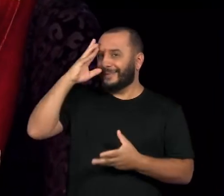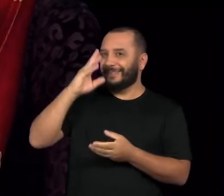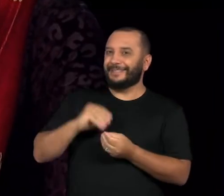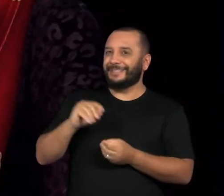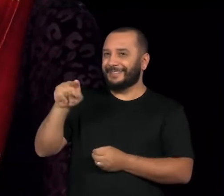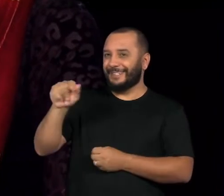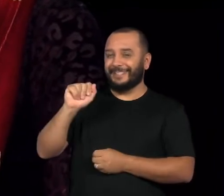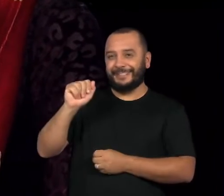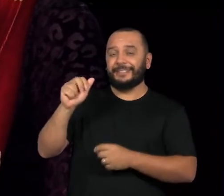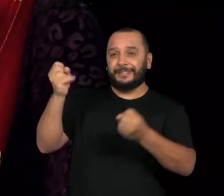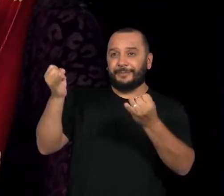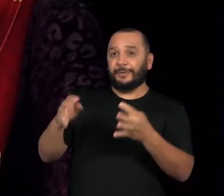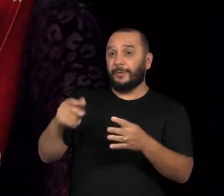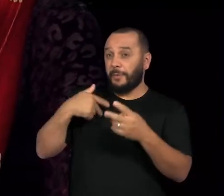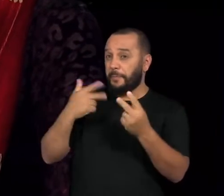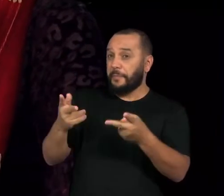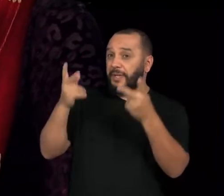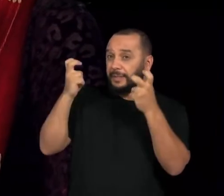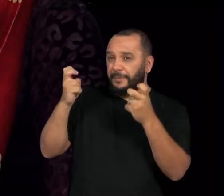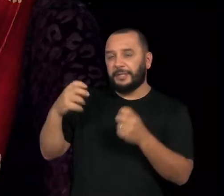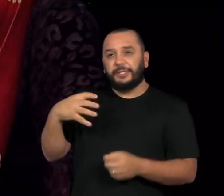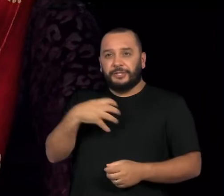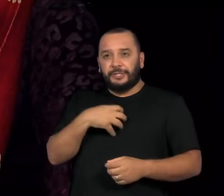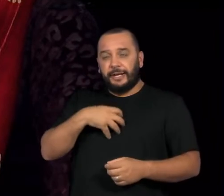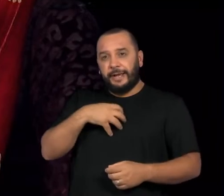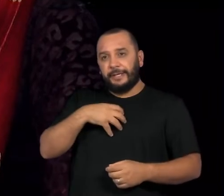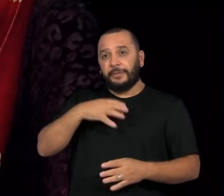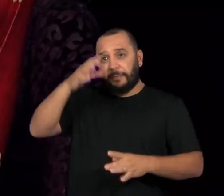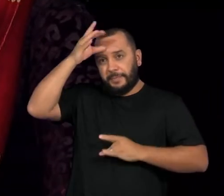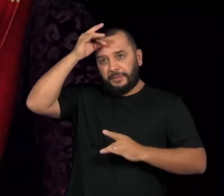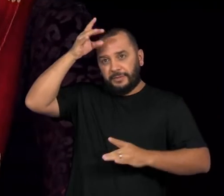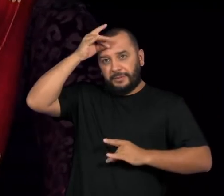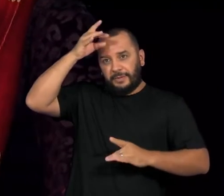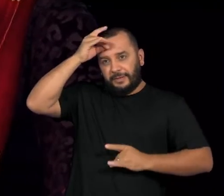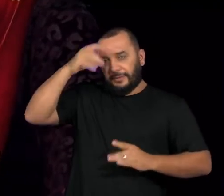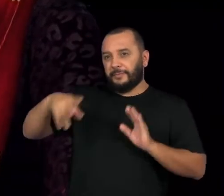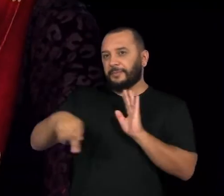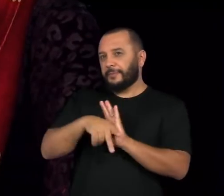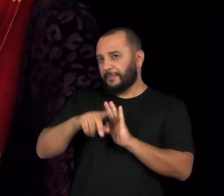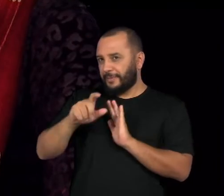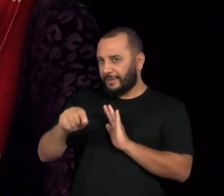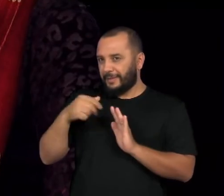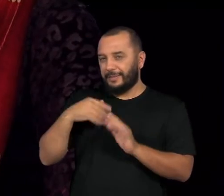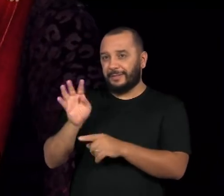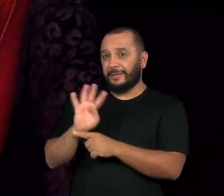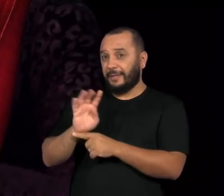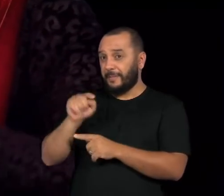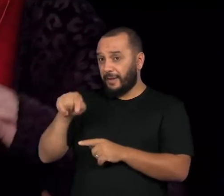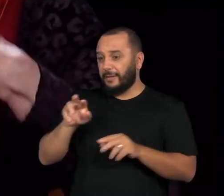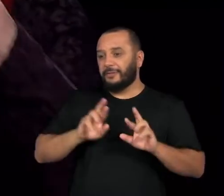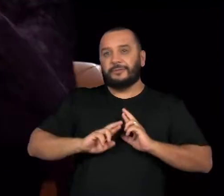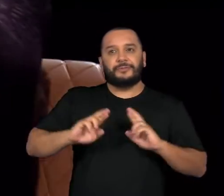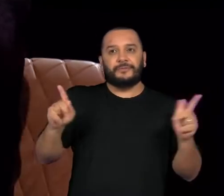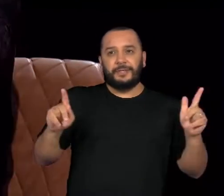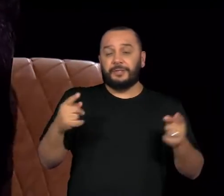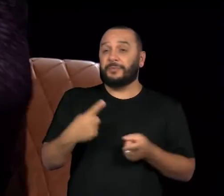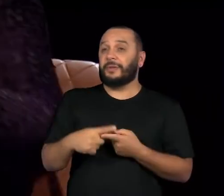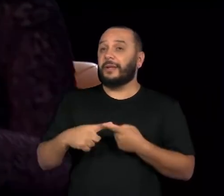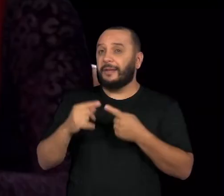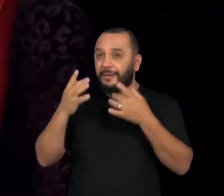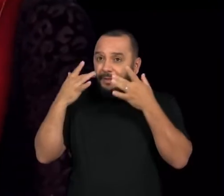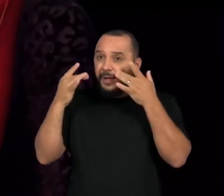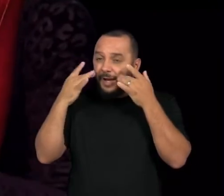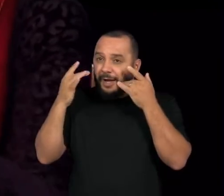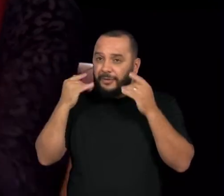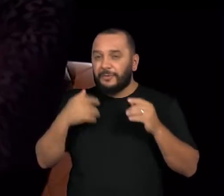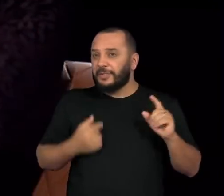eu percebi que a forma de interpretar no cinema é diferente, entendeu? Porque no teatro você vai ao